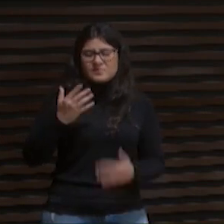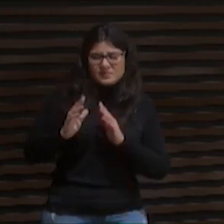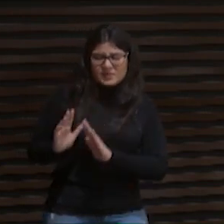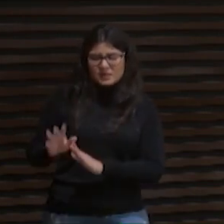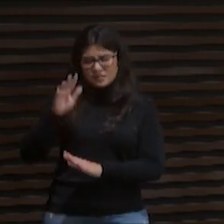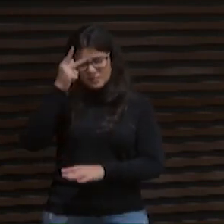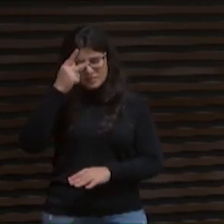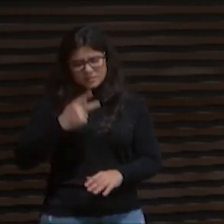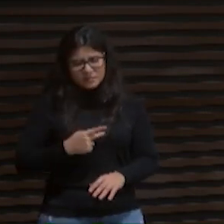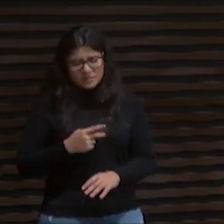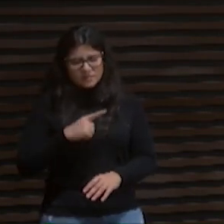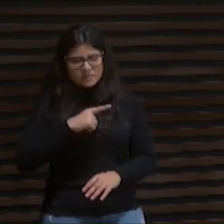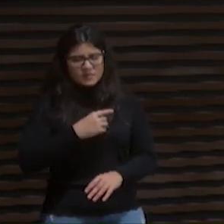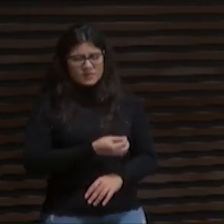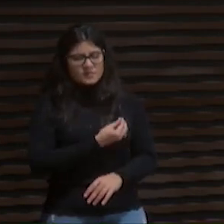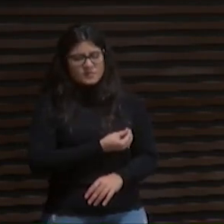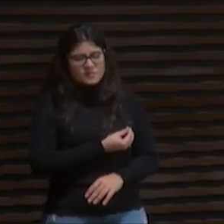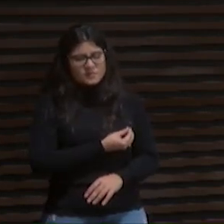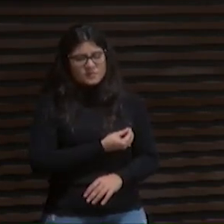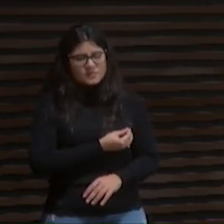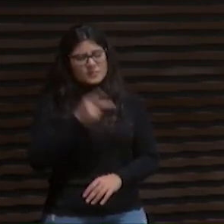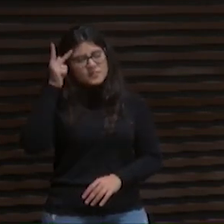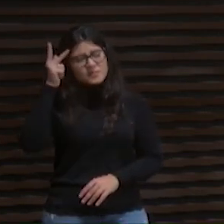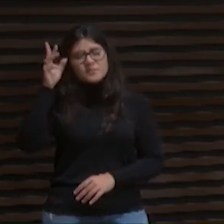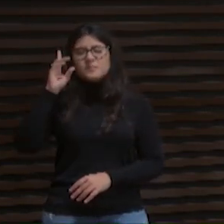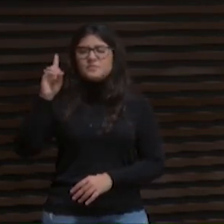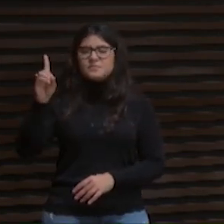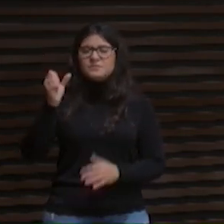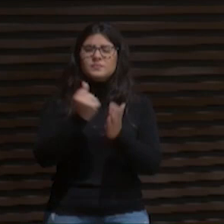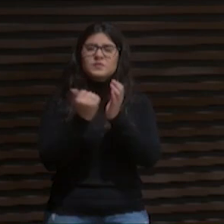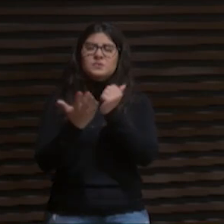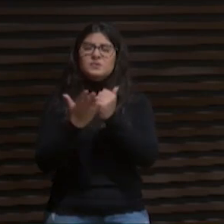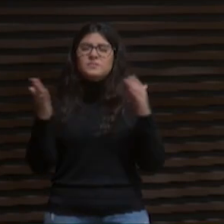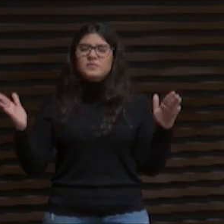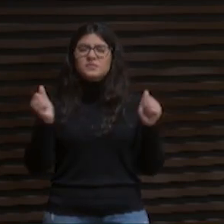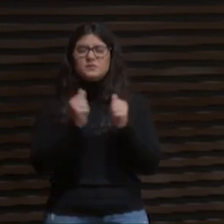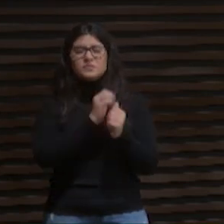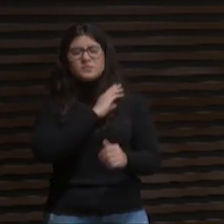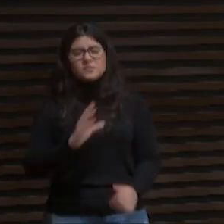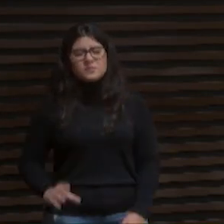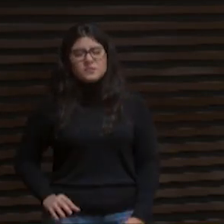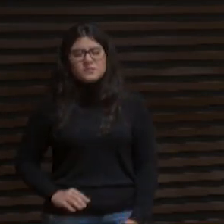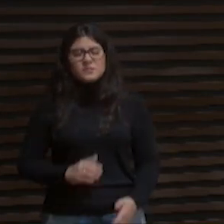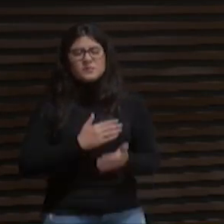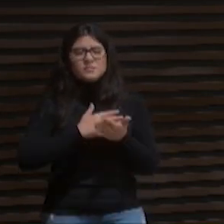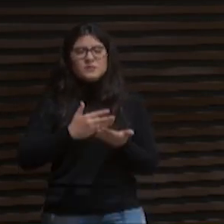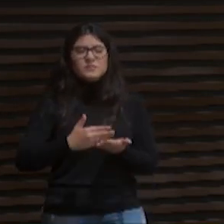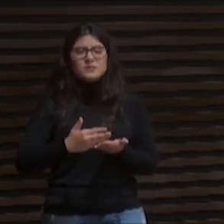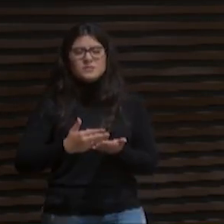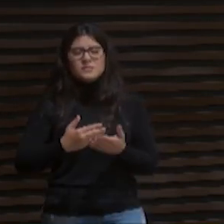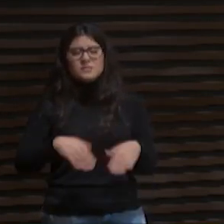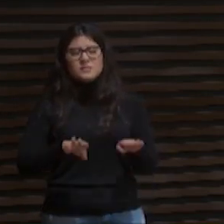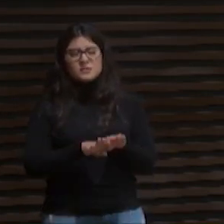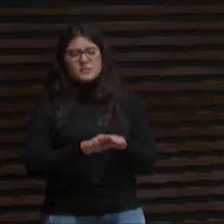mesmo, para ter uma vida para Deus, crucificada com Cristo. E a partir daí, também viver